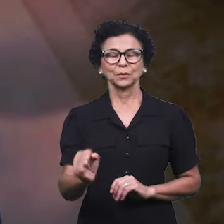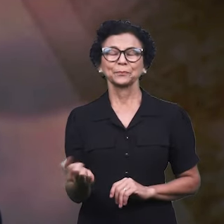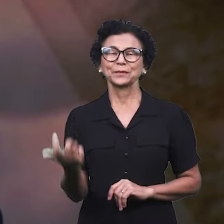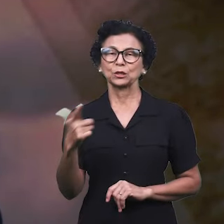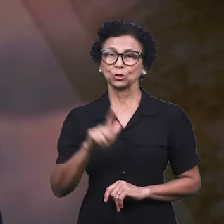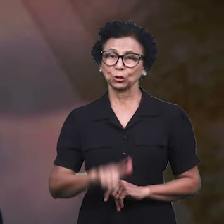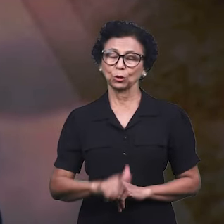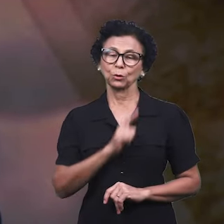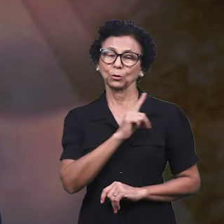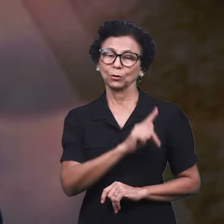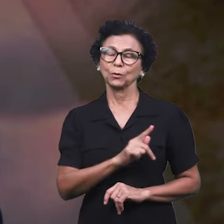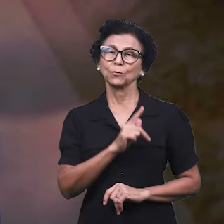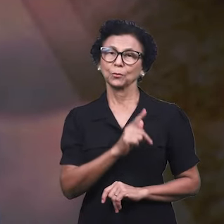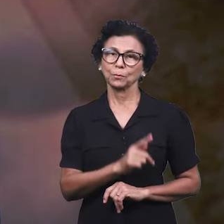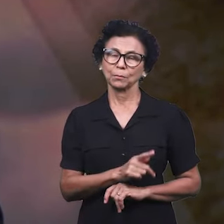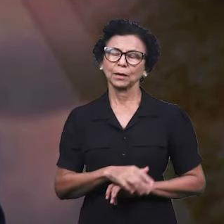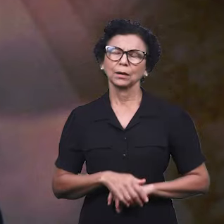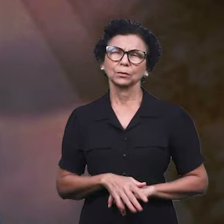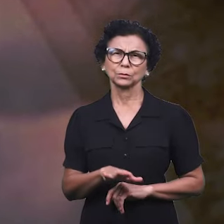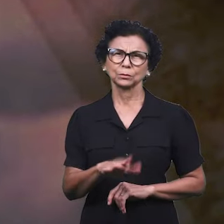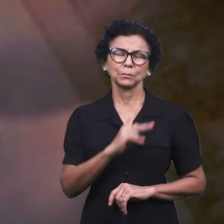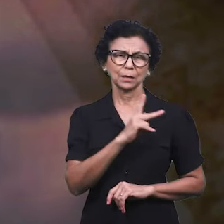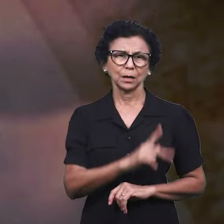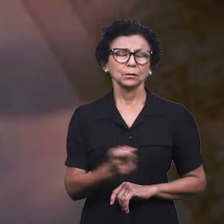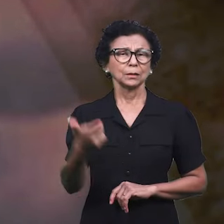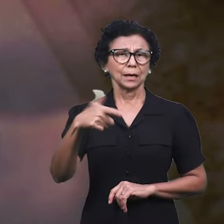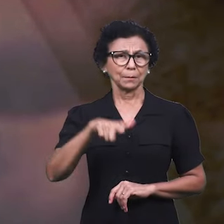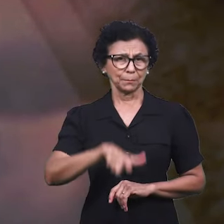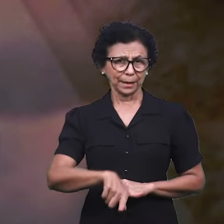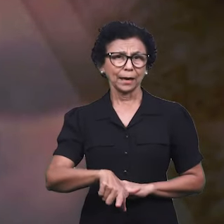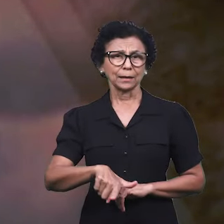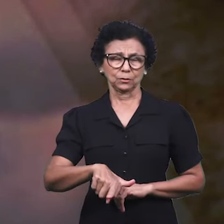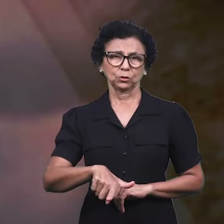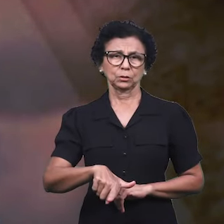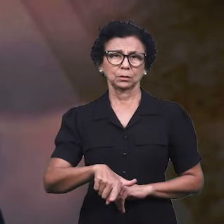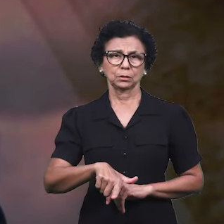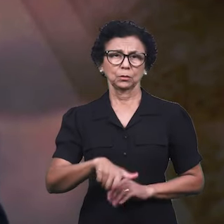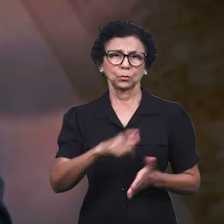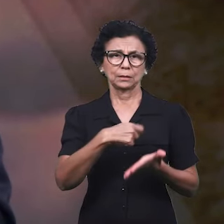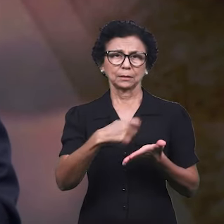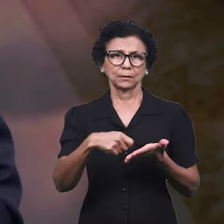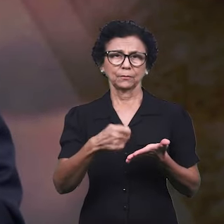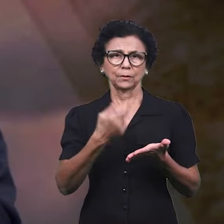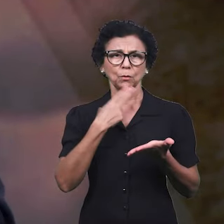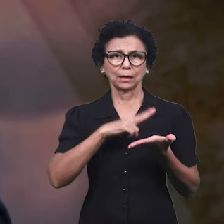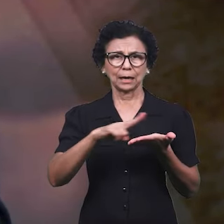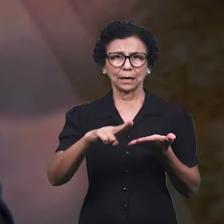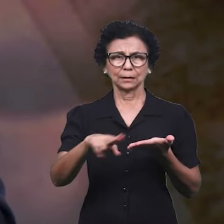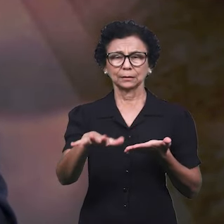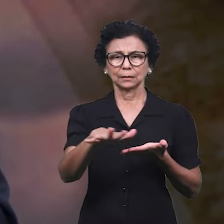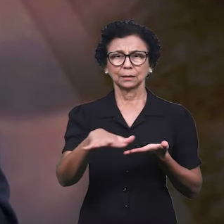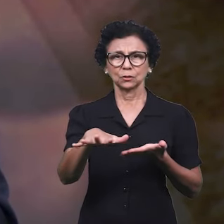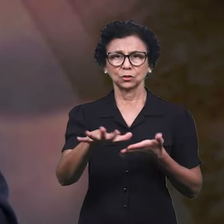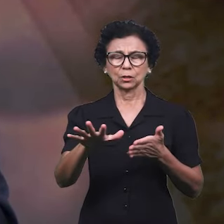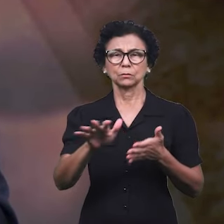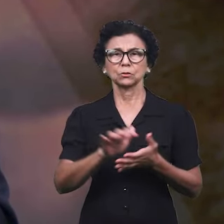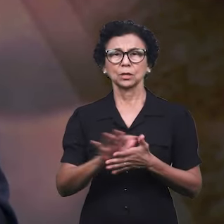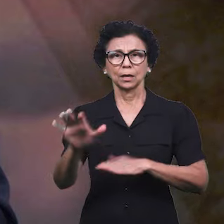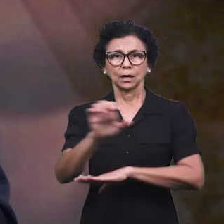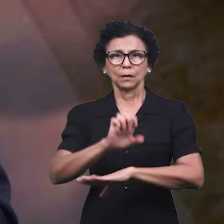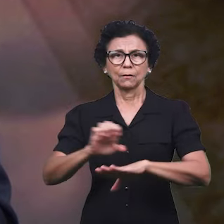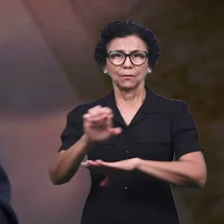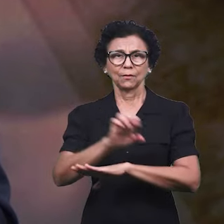novamente cita aquilo que ele já citou lá na carta aos Efésios. Ele cita aqui os deveres,